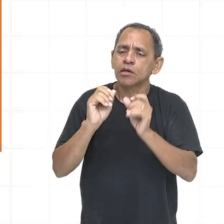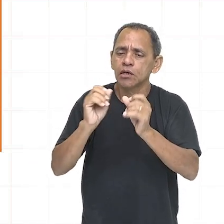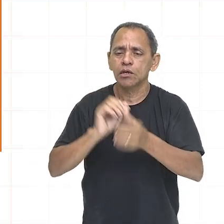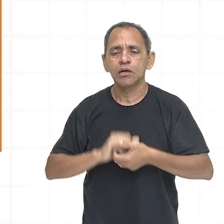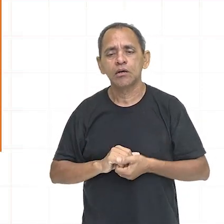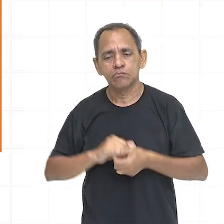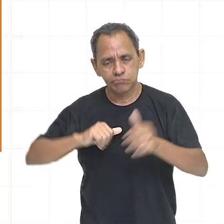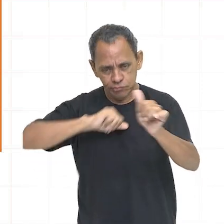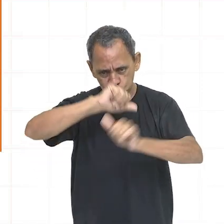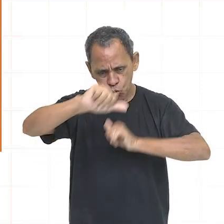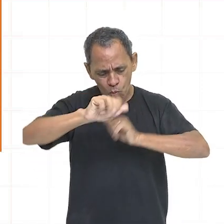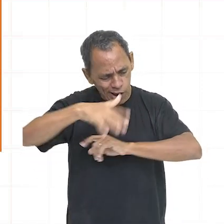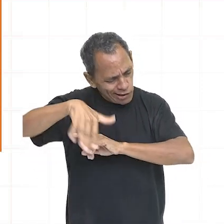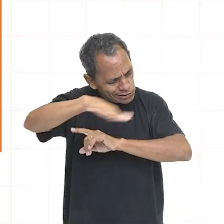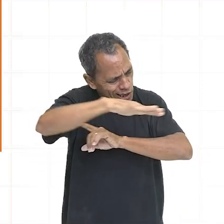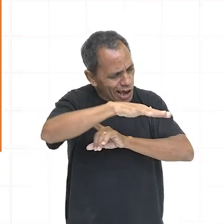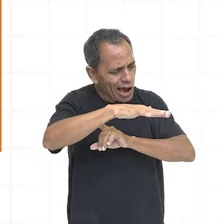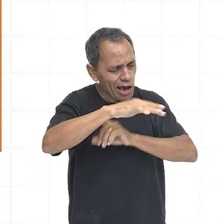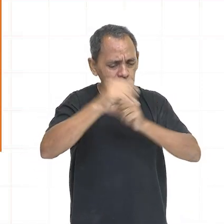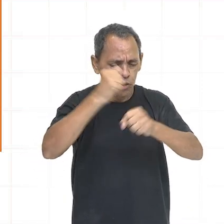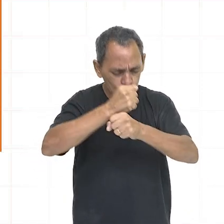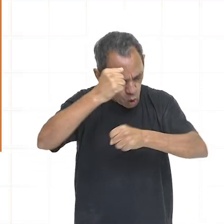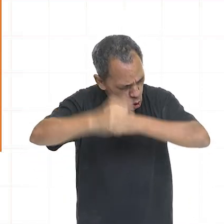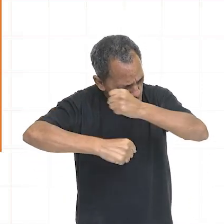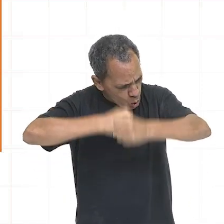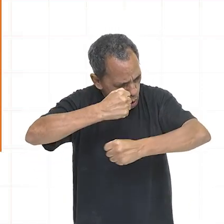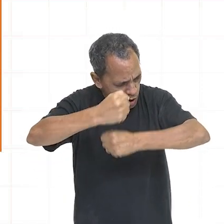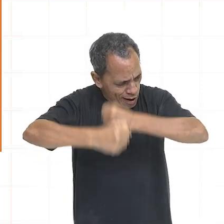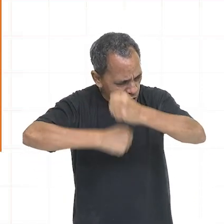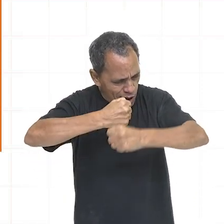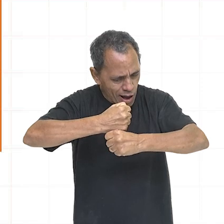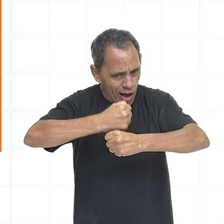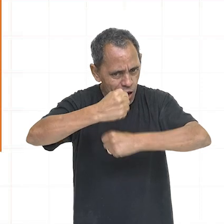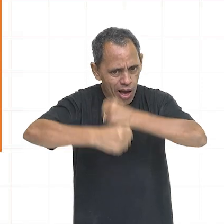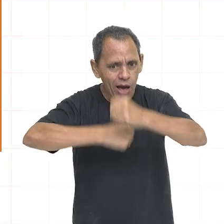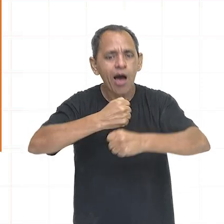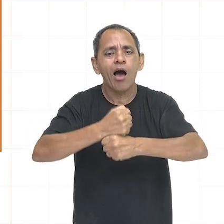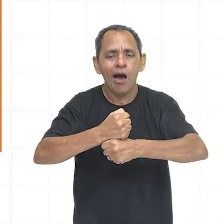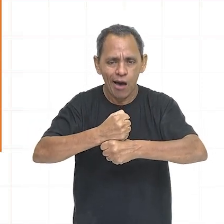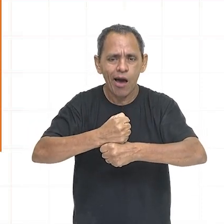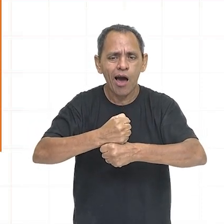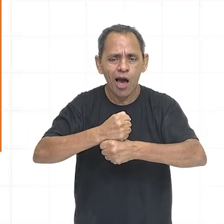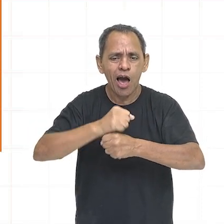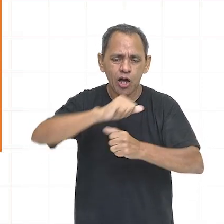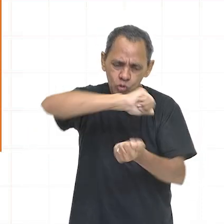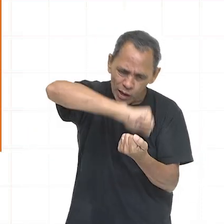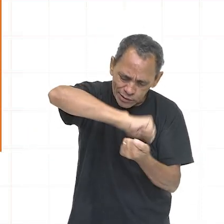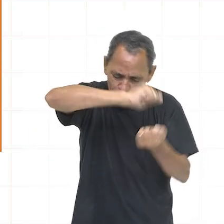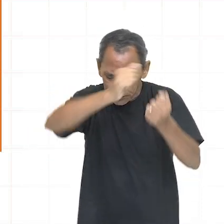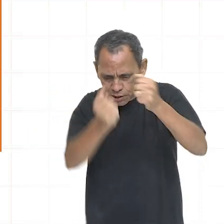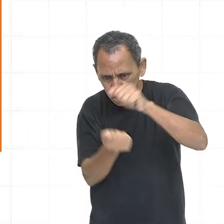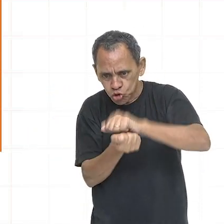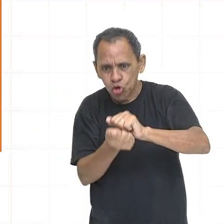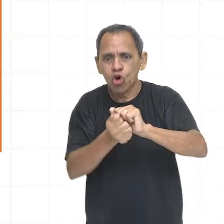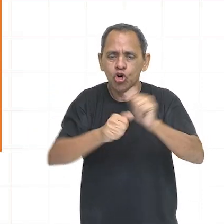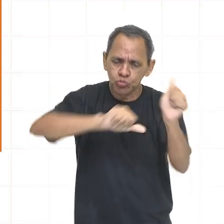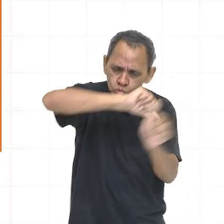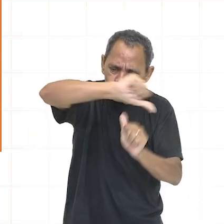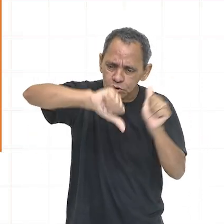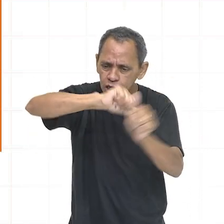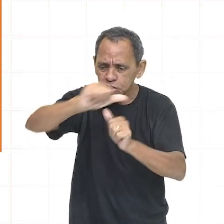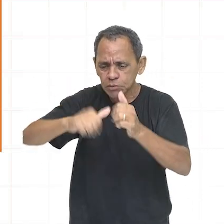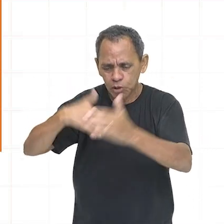anos foram ocorrendo várias mudanças até chegar ao que nós temos atualmente. Então, esse processo de